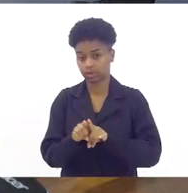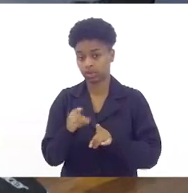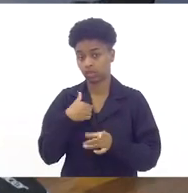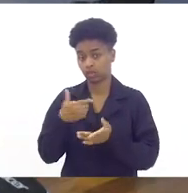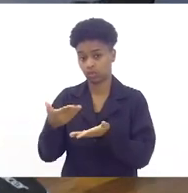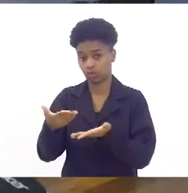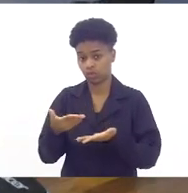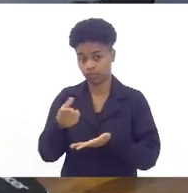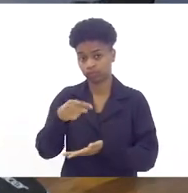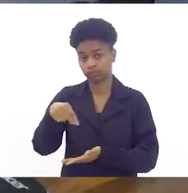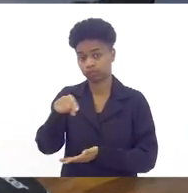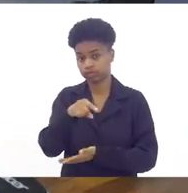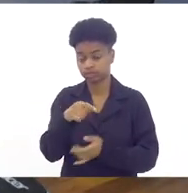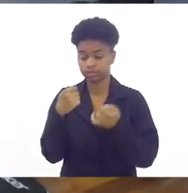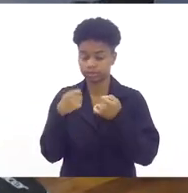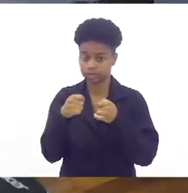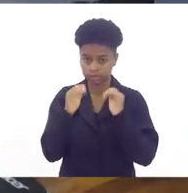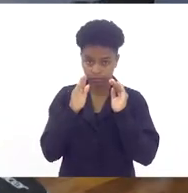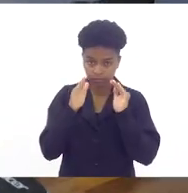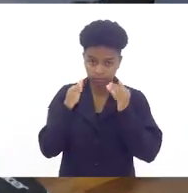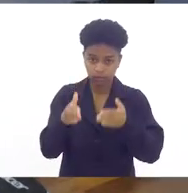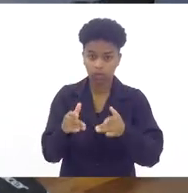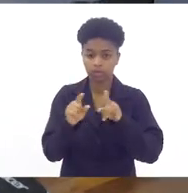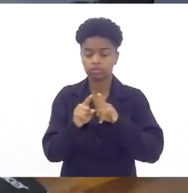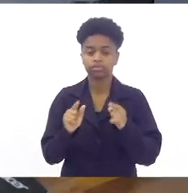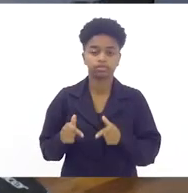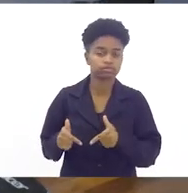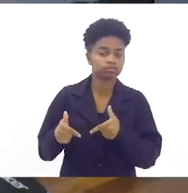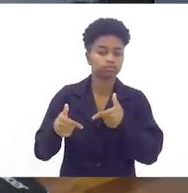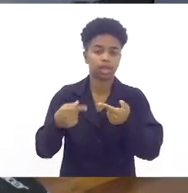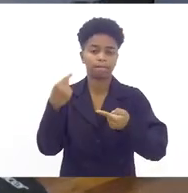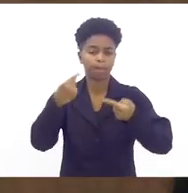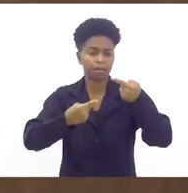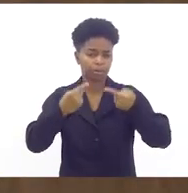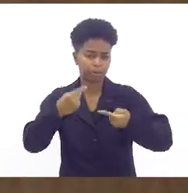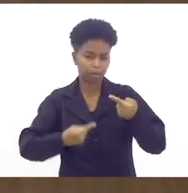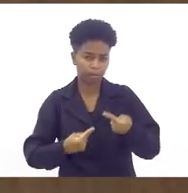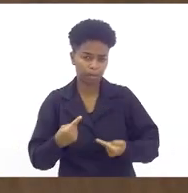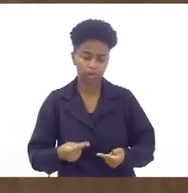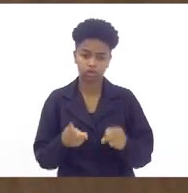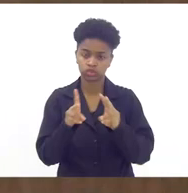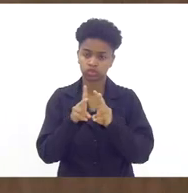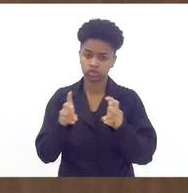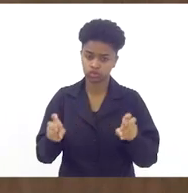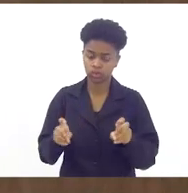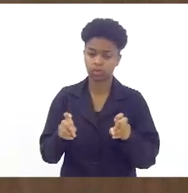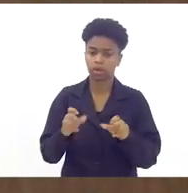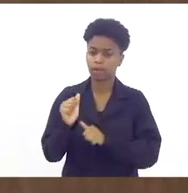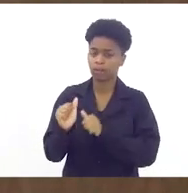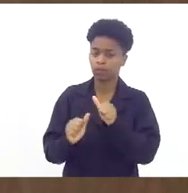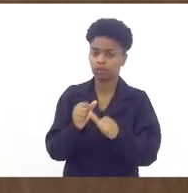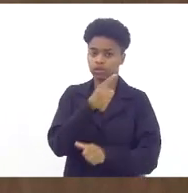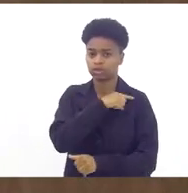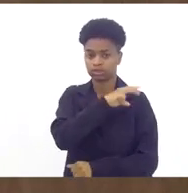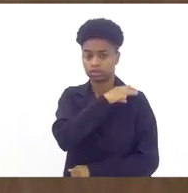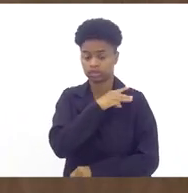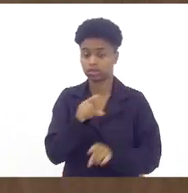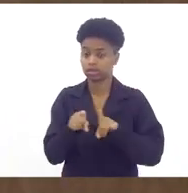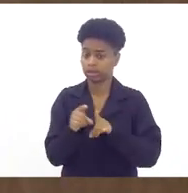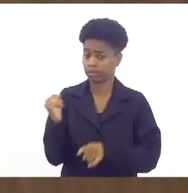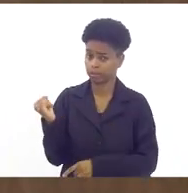a todos que se debrussem e que atuem sobre essa discussão sobre a reforma do ensino médio também que é fundamental